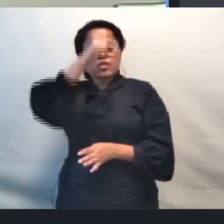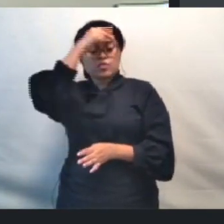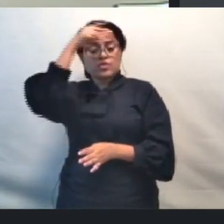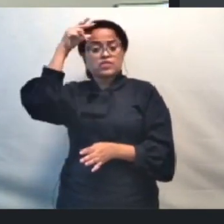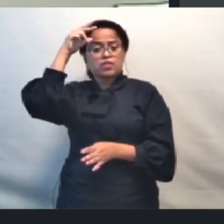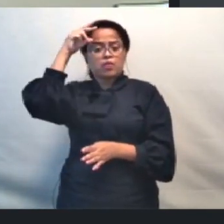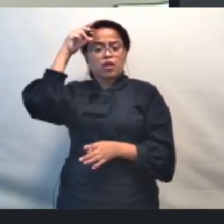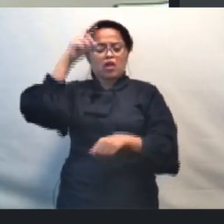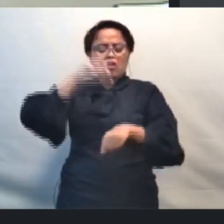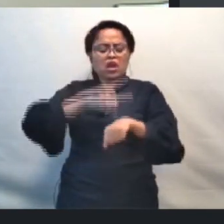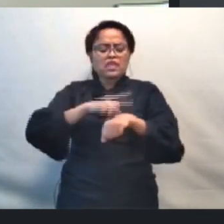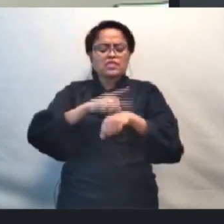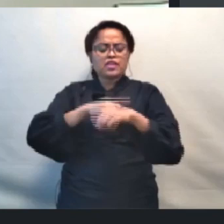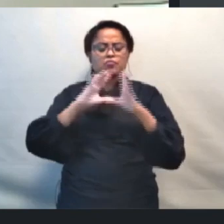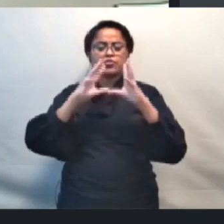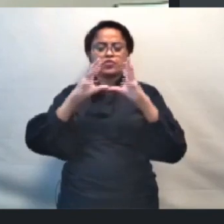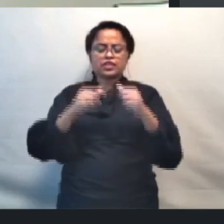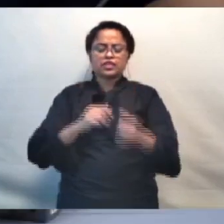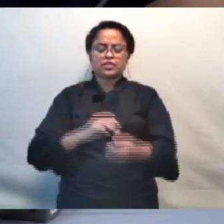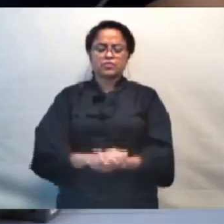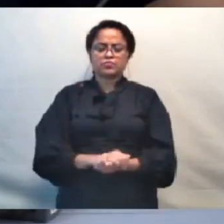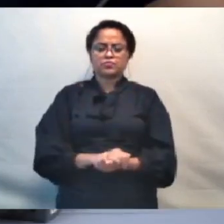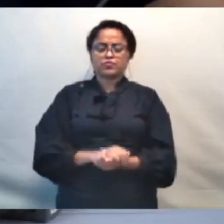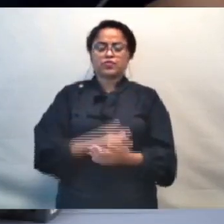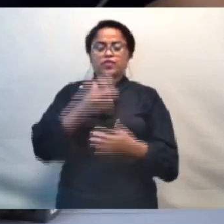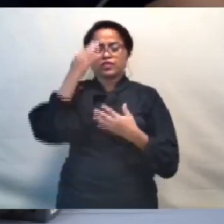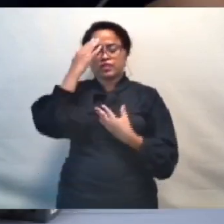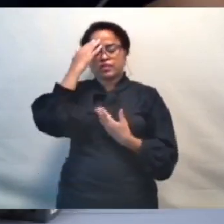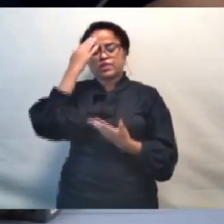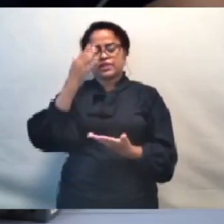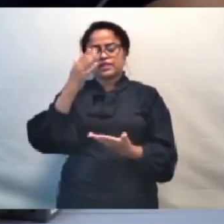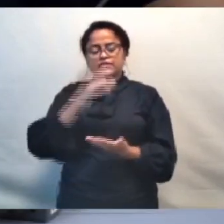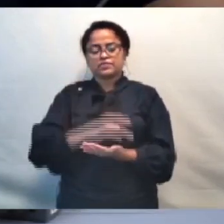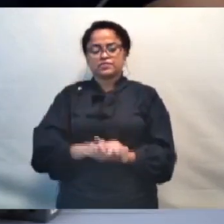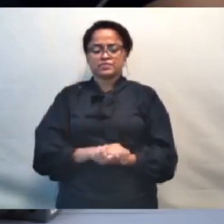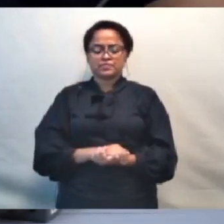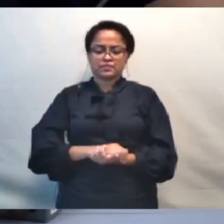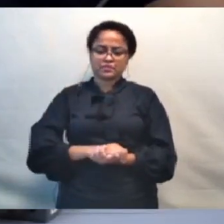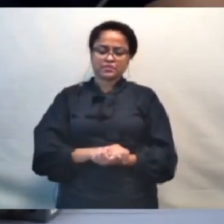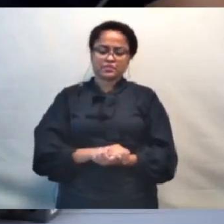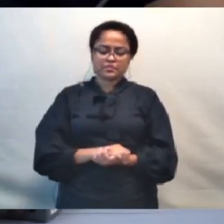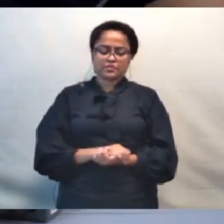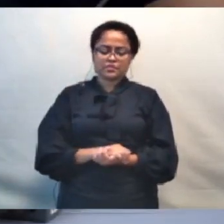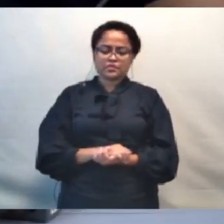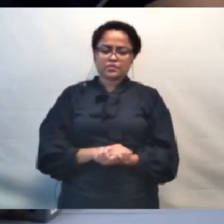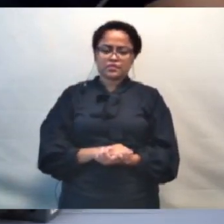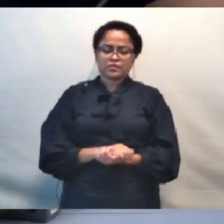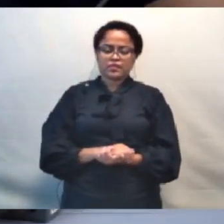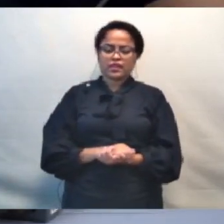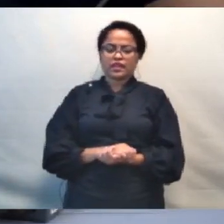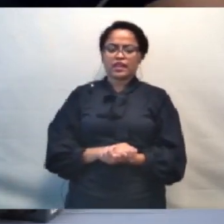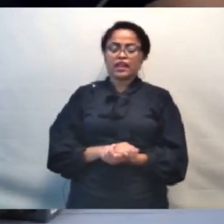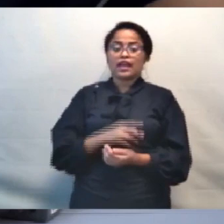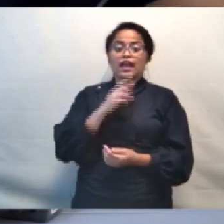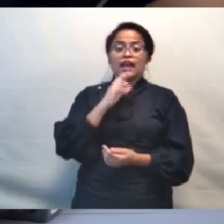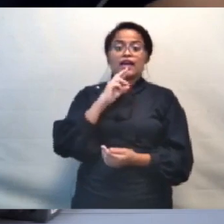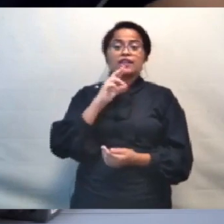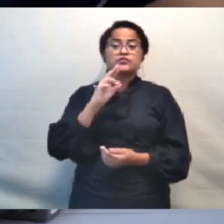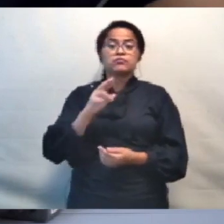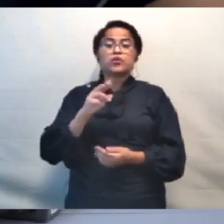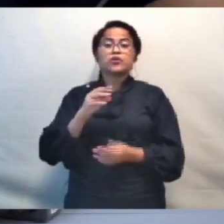Ok, muito obrigada. A resposta da emenda positiva foi respondida? Acho que eu me perdi